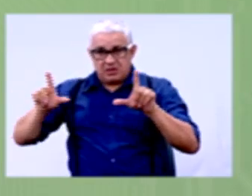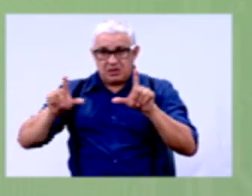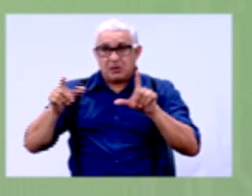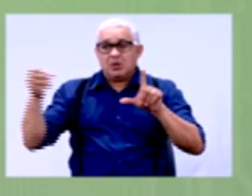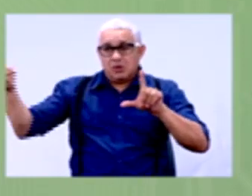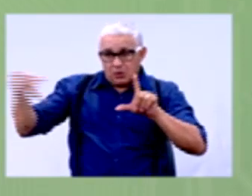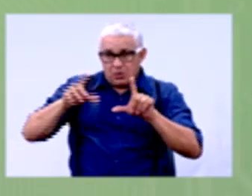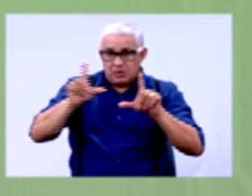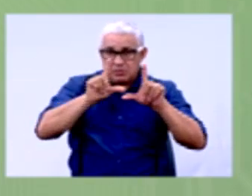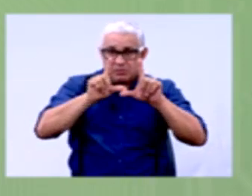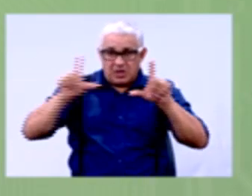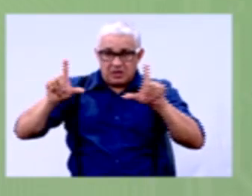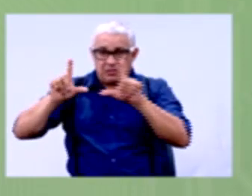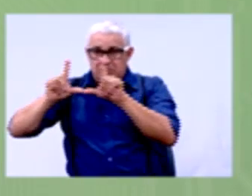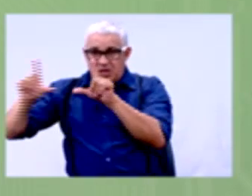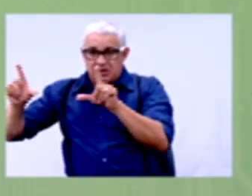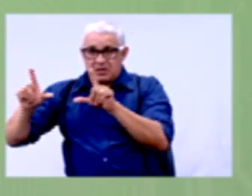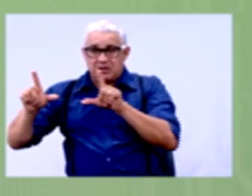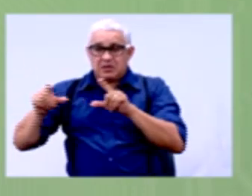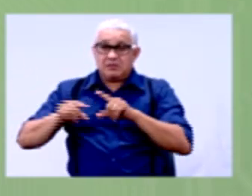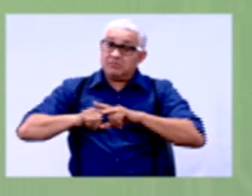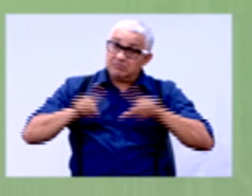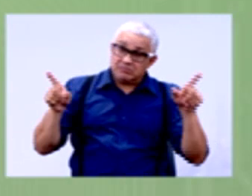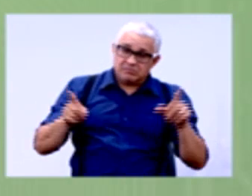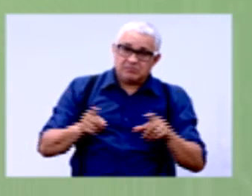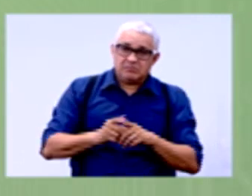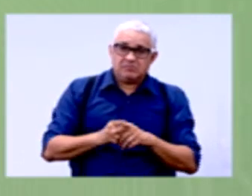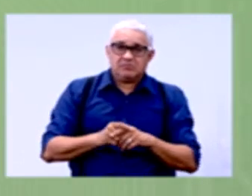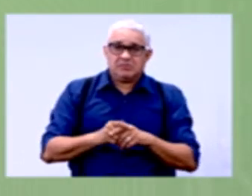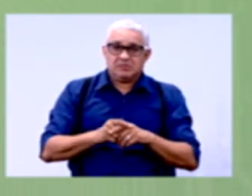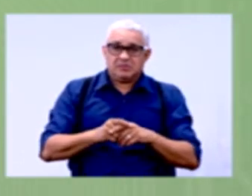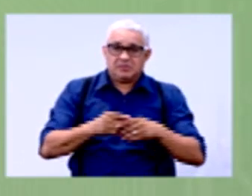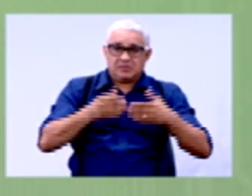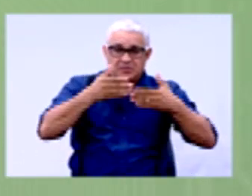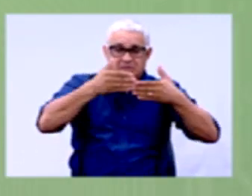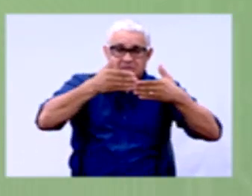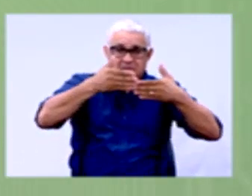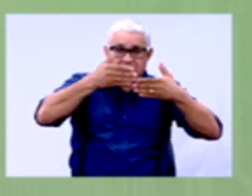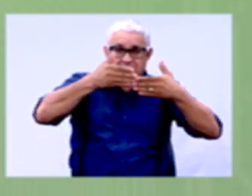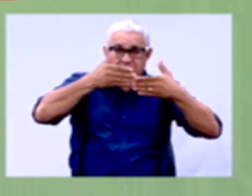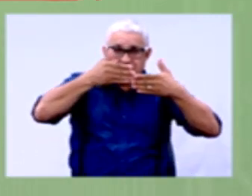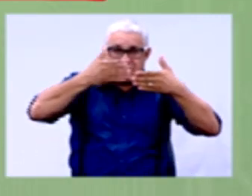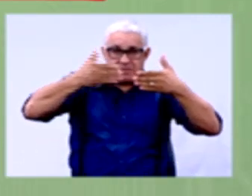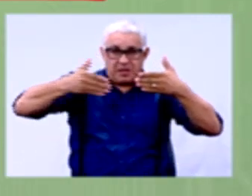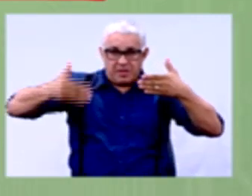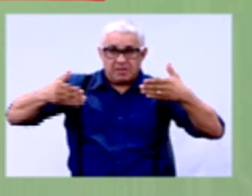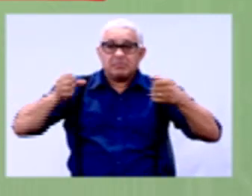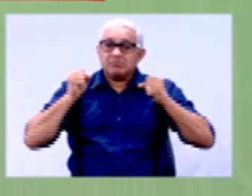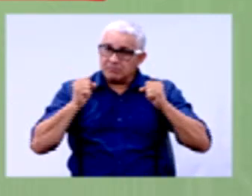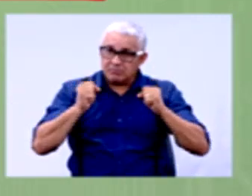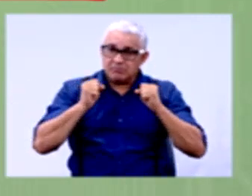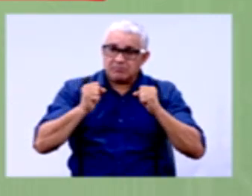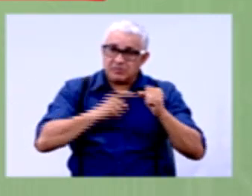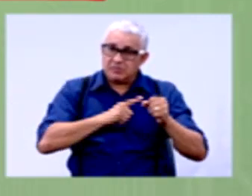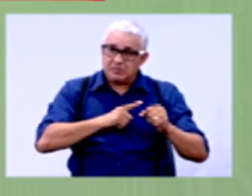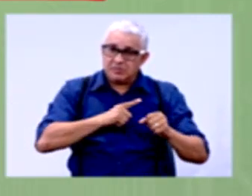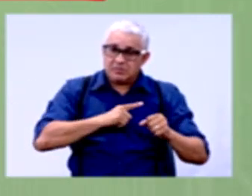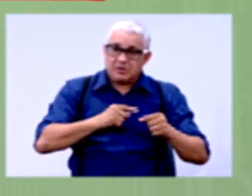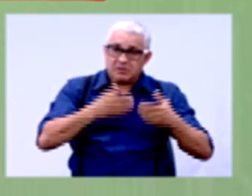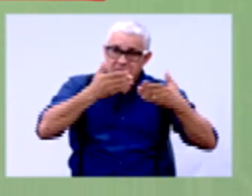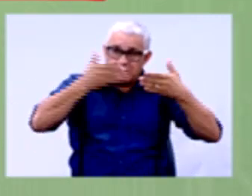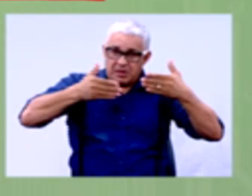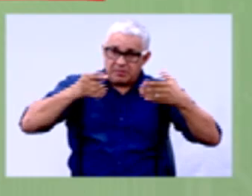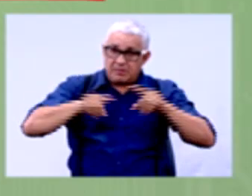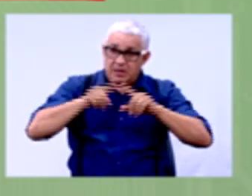sessão. Porém, isso não se aplica às abas, galera, tá? Podem existir 30 abas, porém, eles